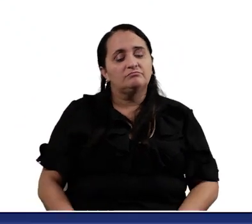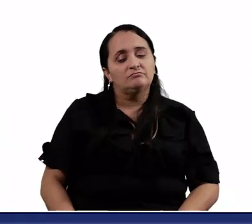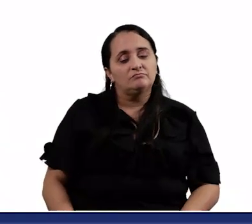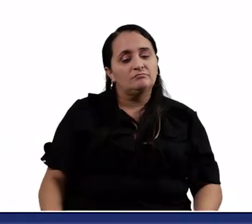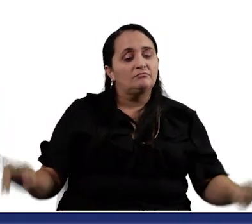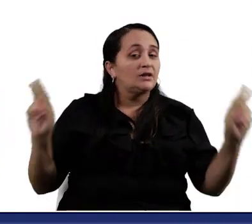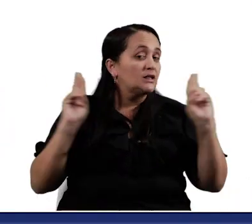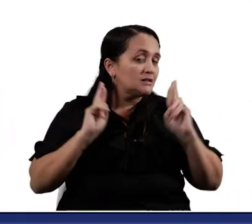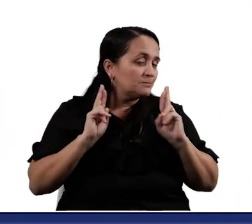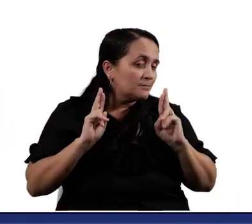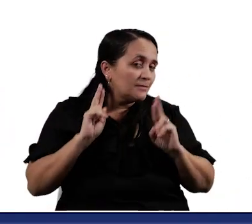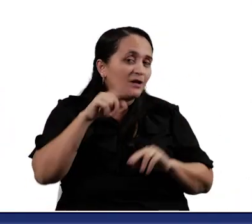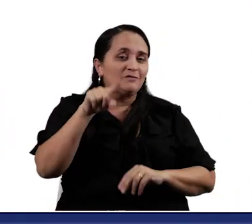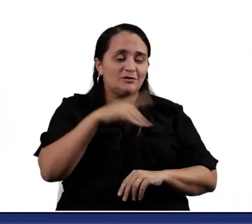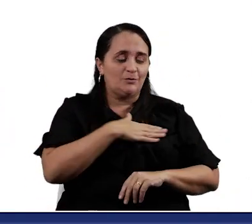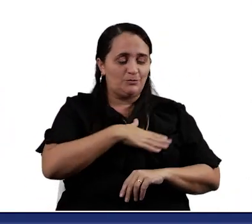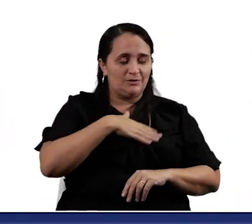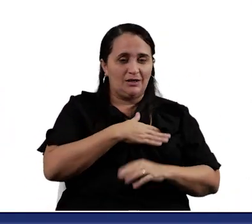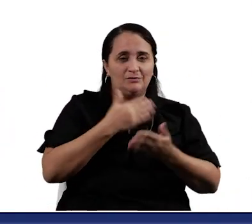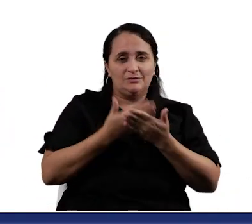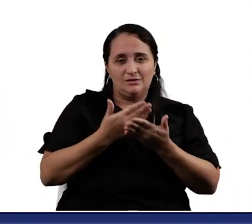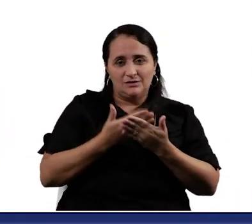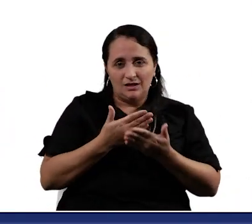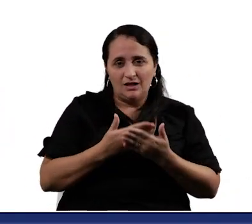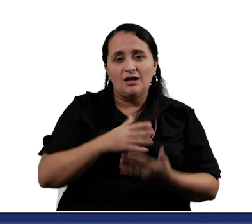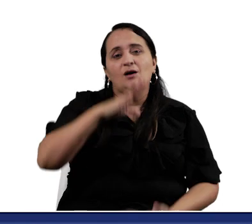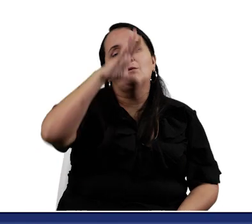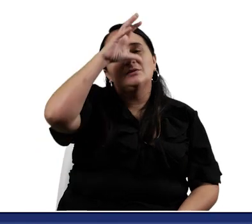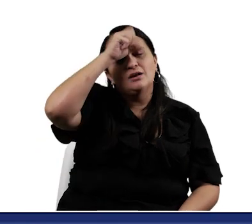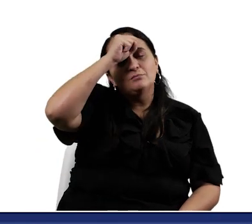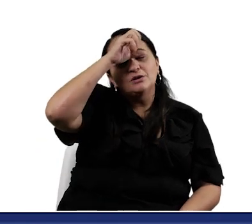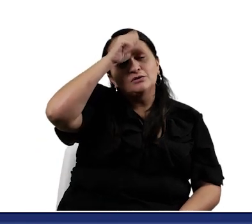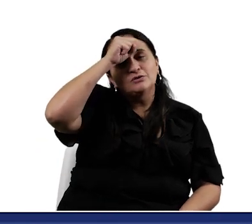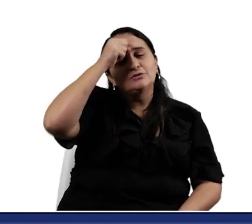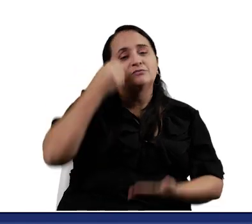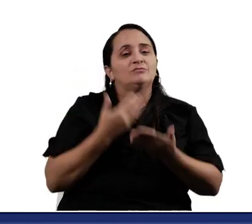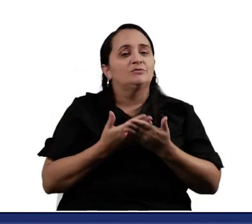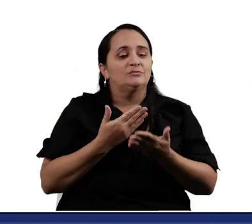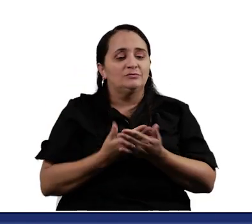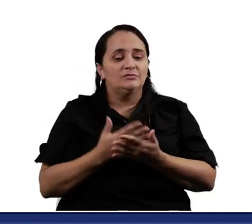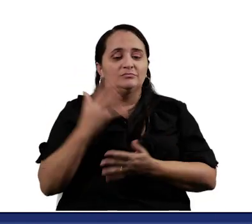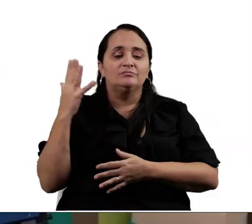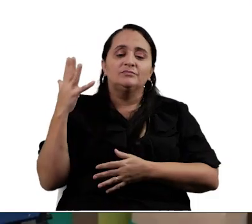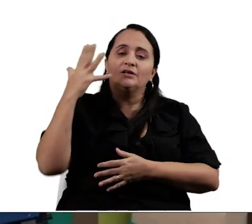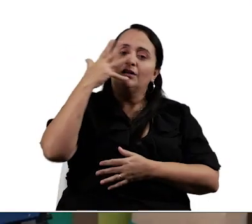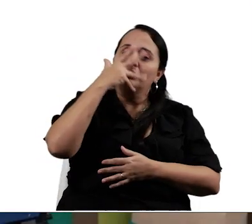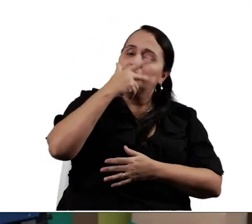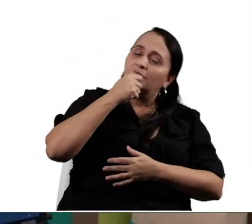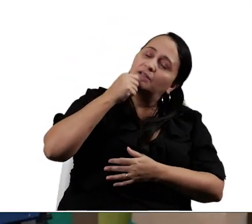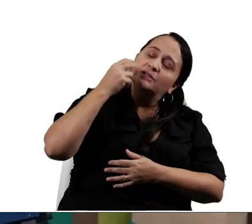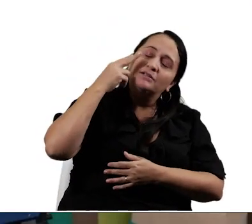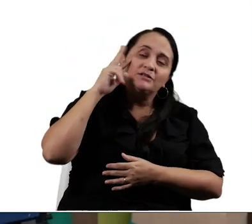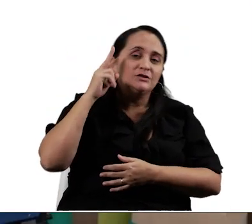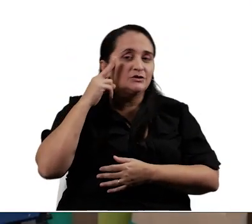tenham gostado muito desta aula de hoje e aprendido essas lições. Que lindas histórias